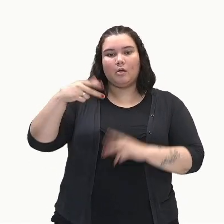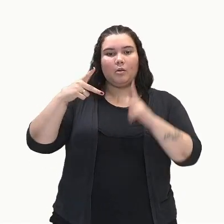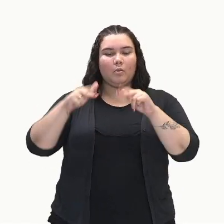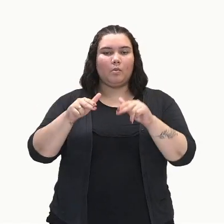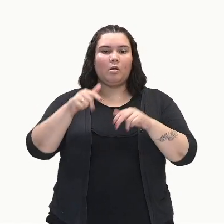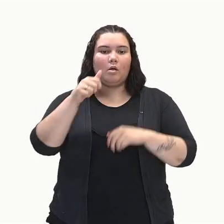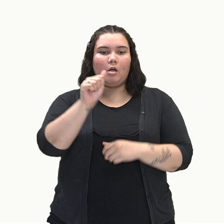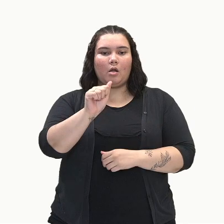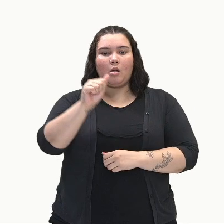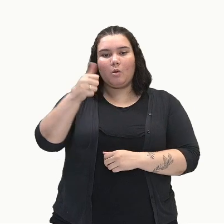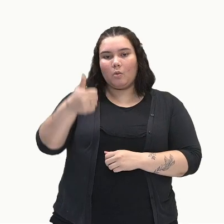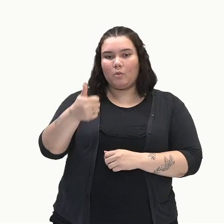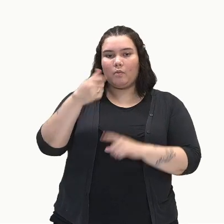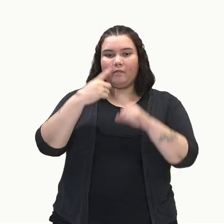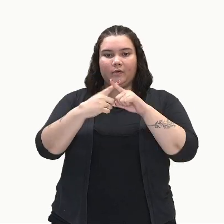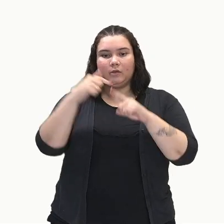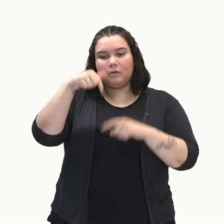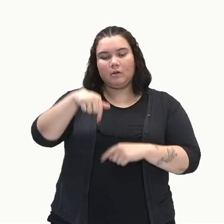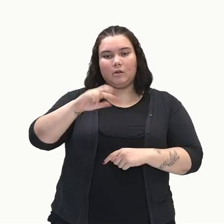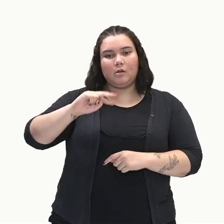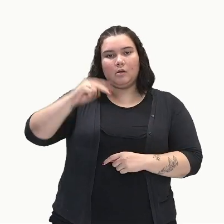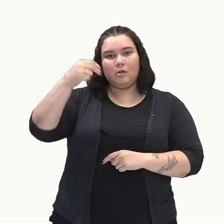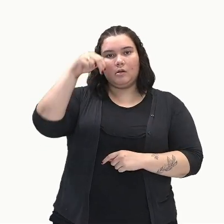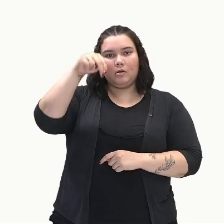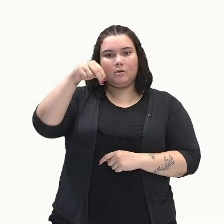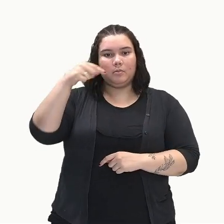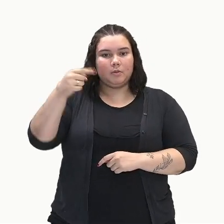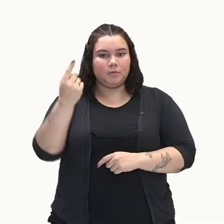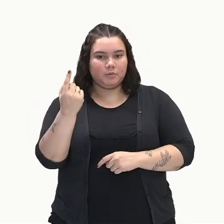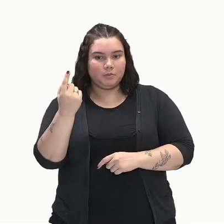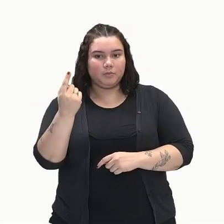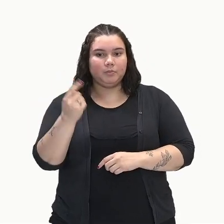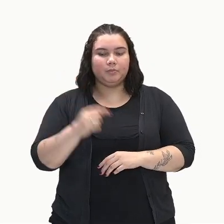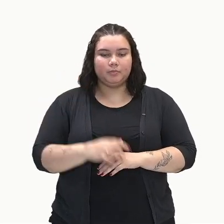1 vezes Q elevado a n menos 1.